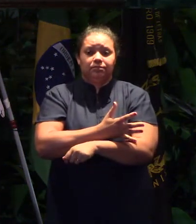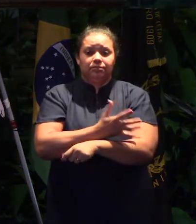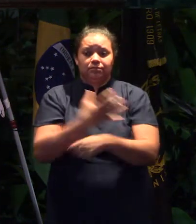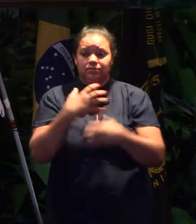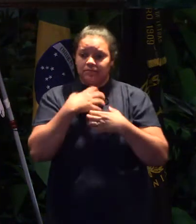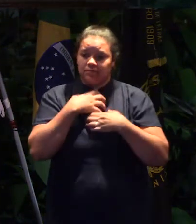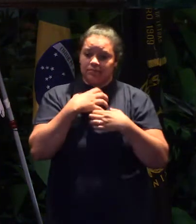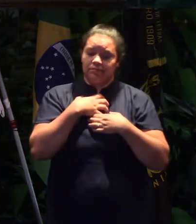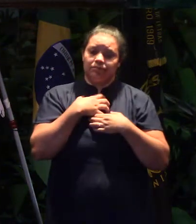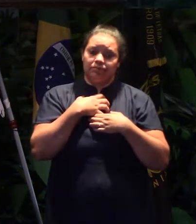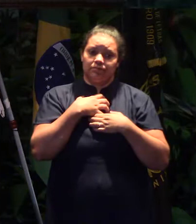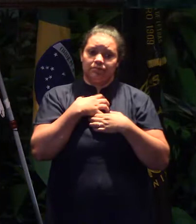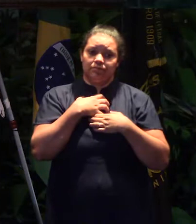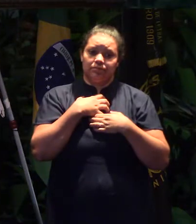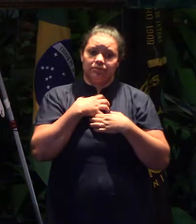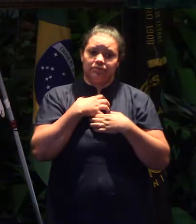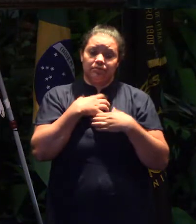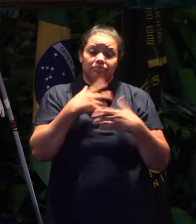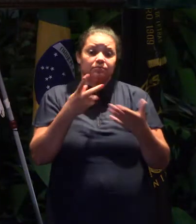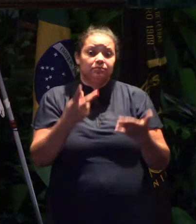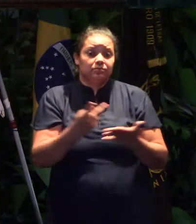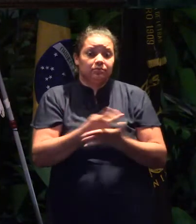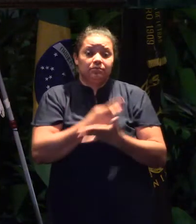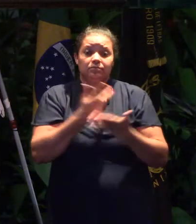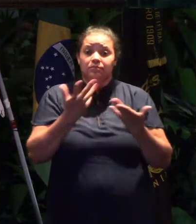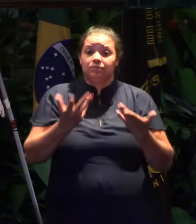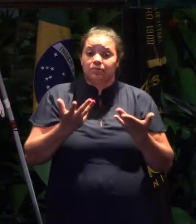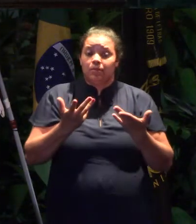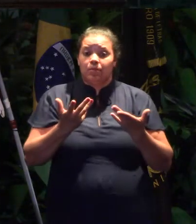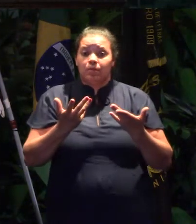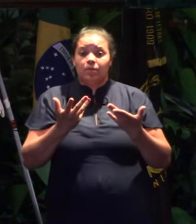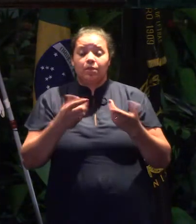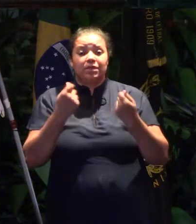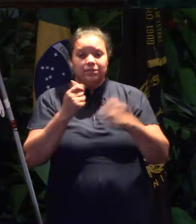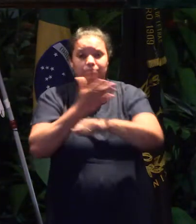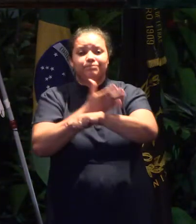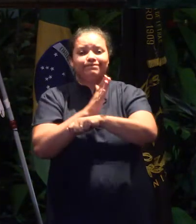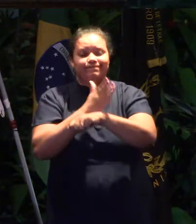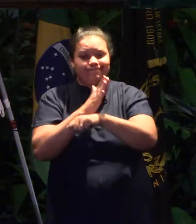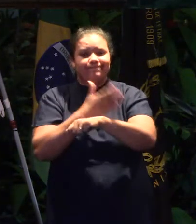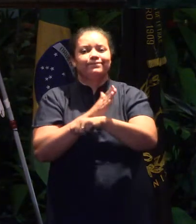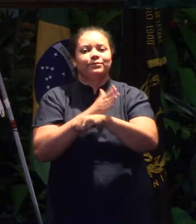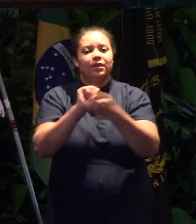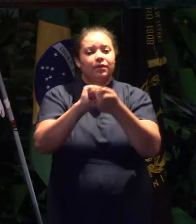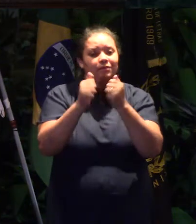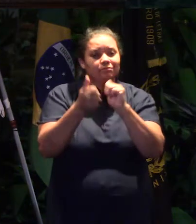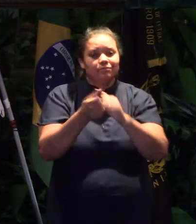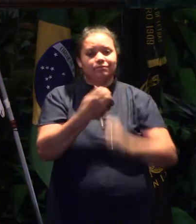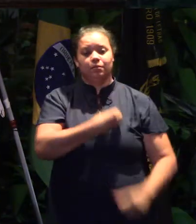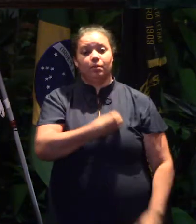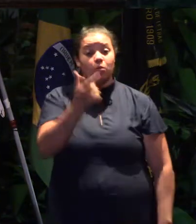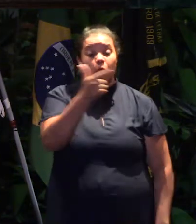favoráveis, né, a proceder a um processo de reabilitação, enquanto que outras se viram privadas dessas